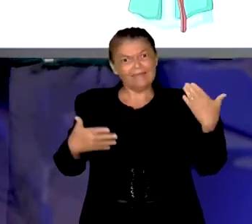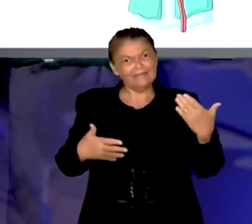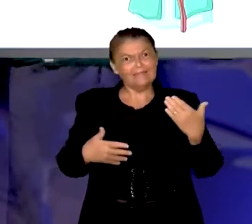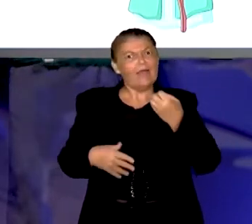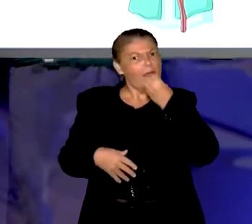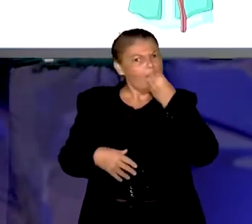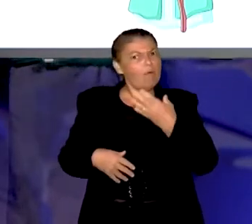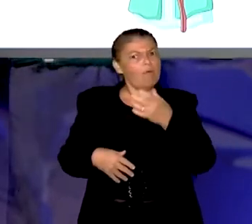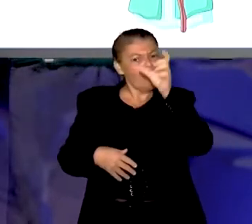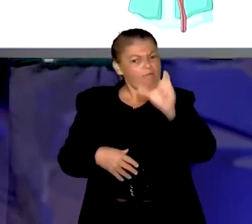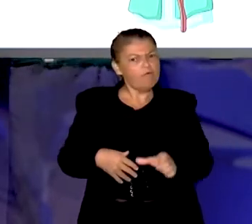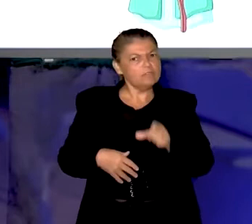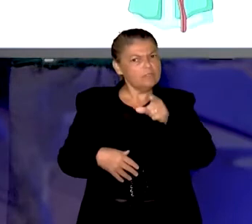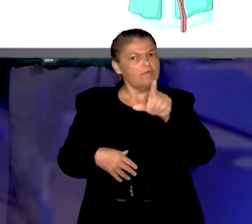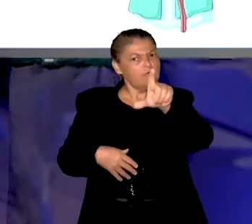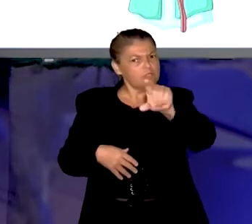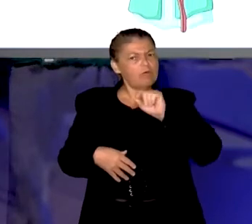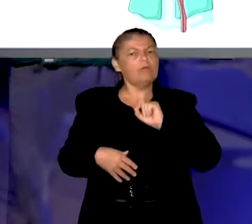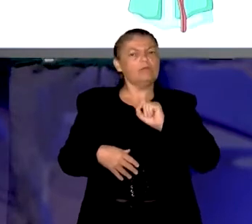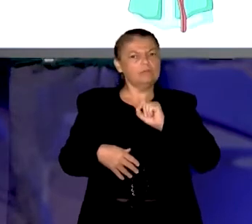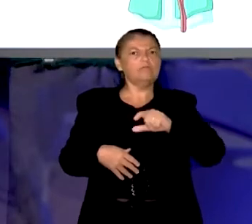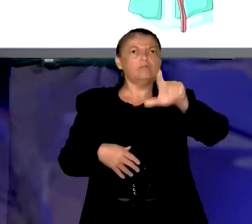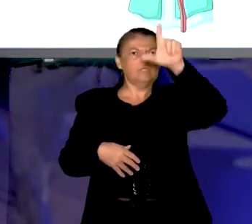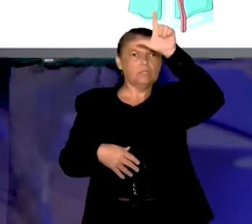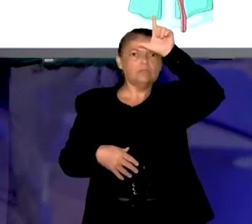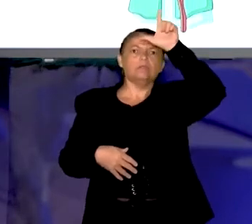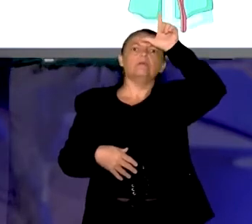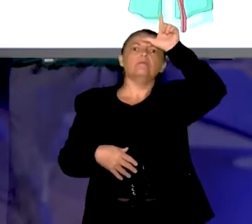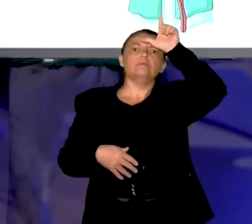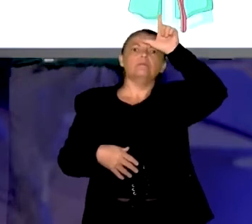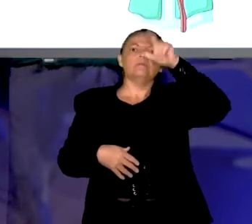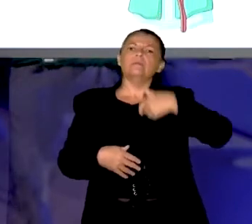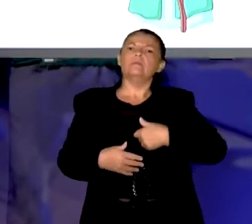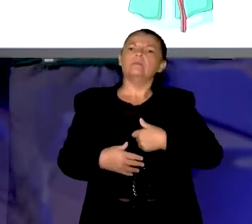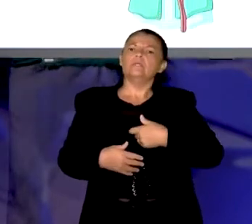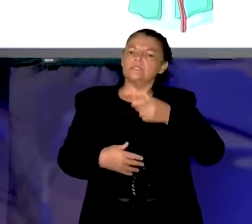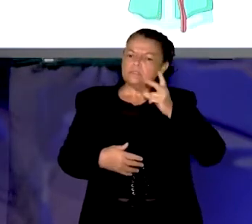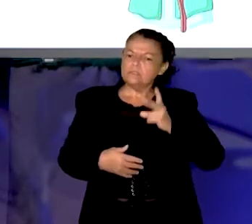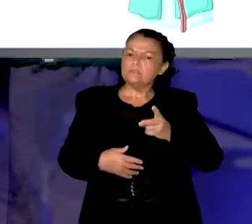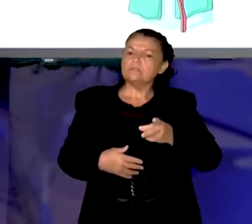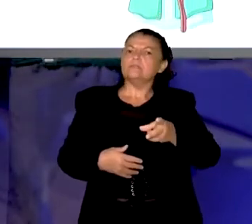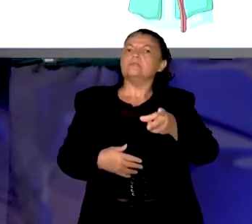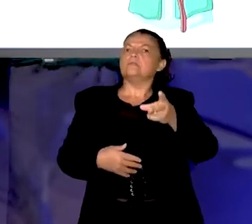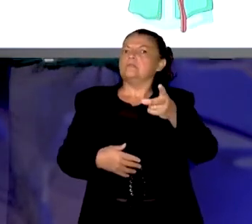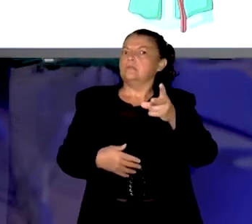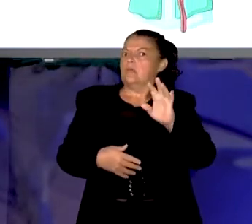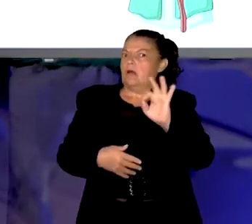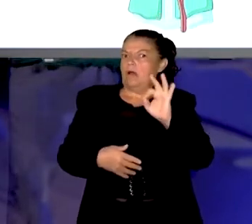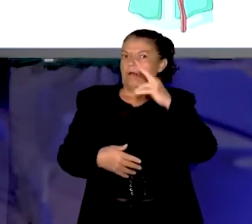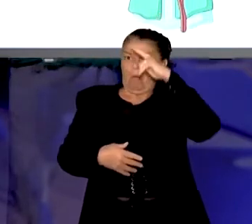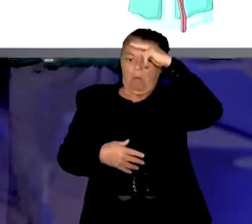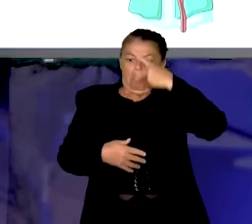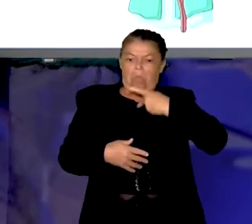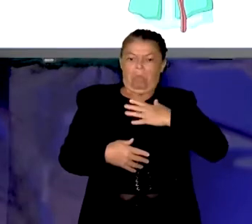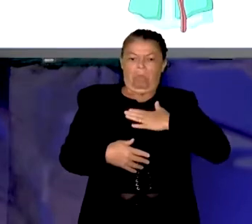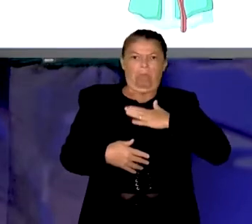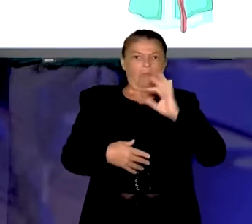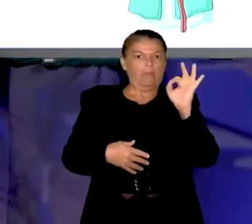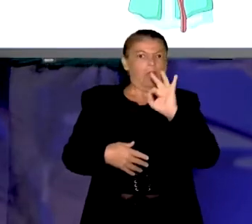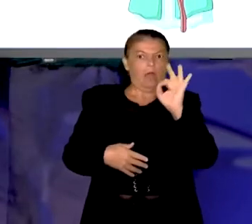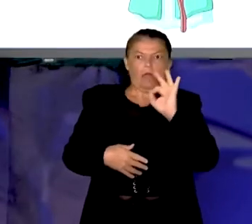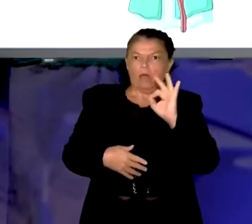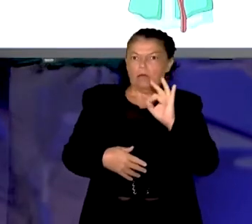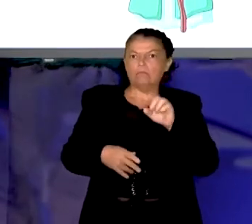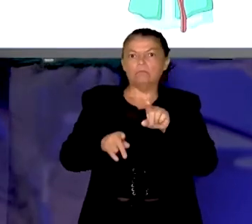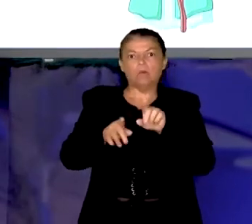mas atenção, um líder que esteja sempre voltado não para os interesses pessoais, mas para os